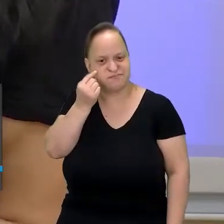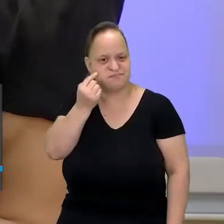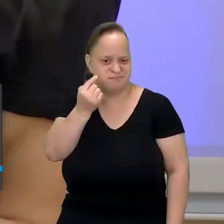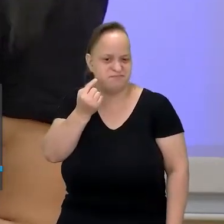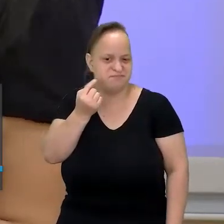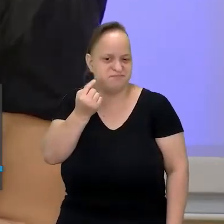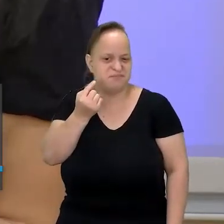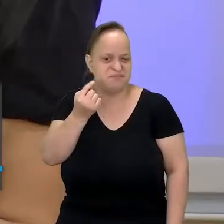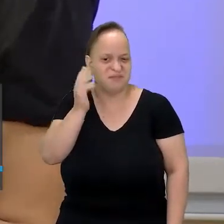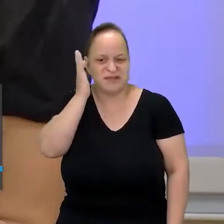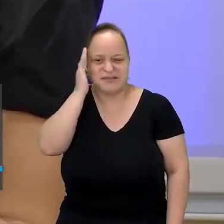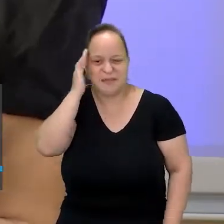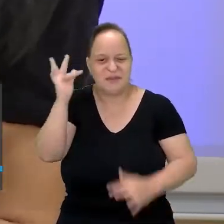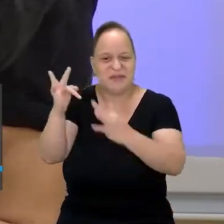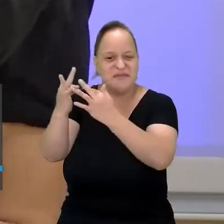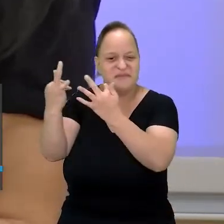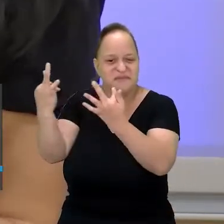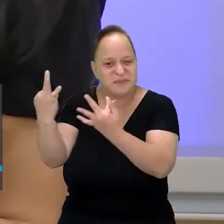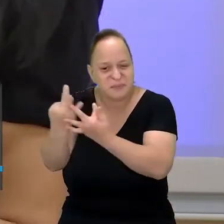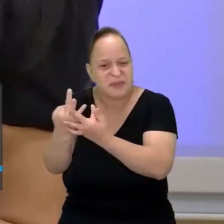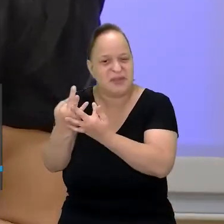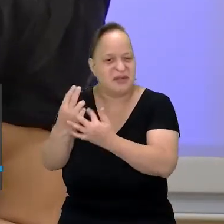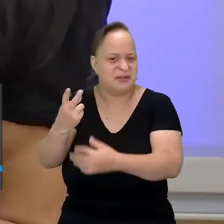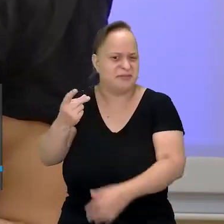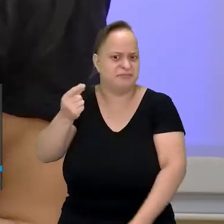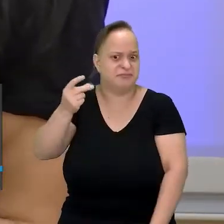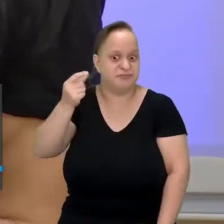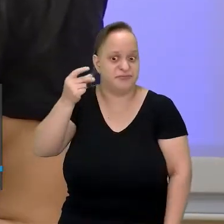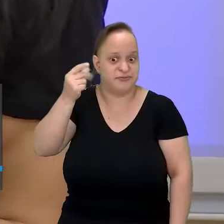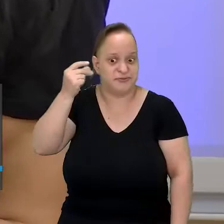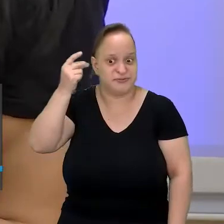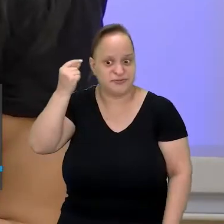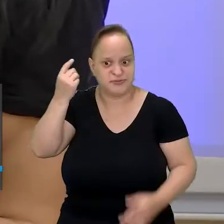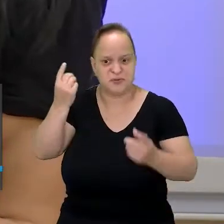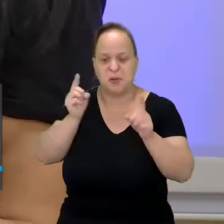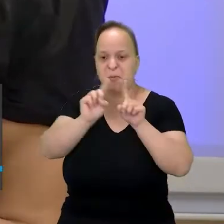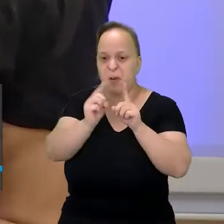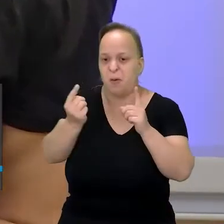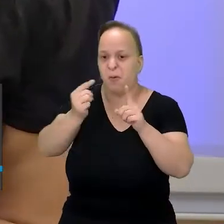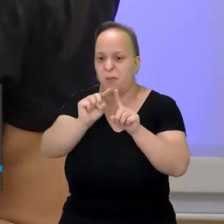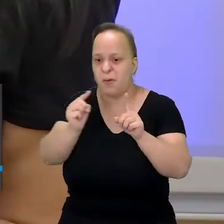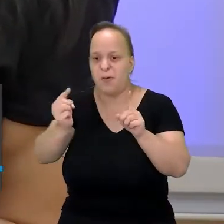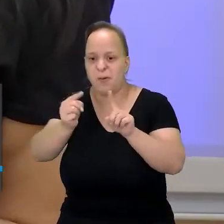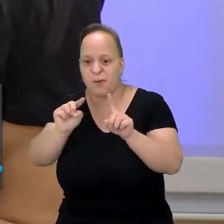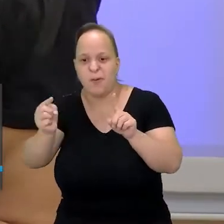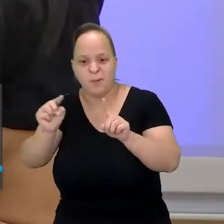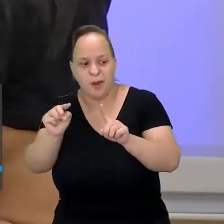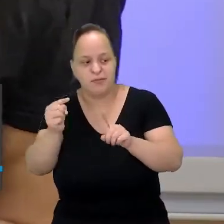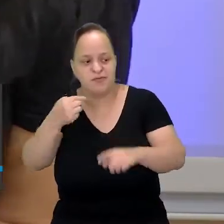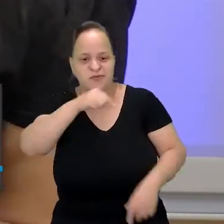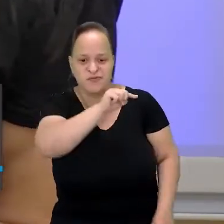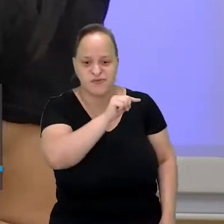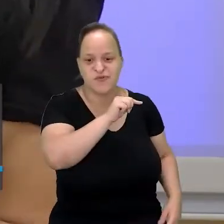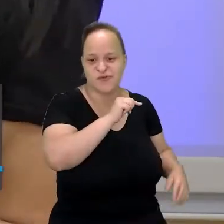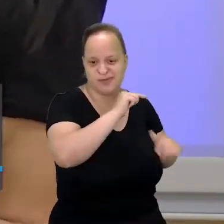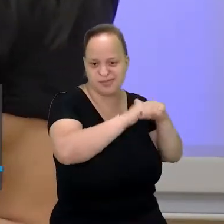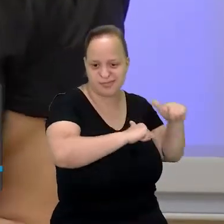aqueles parentes agregados do parente e tal. E aí ele foi trabalhar no México. Eu falei, mano, eu